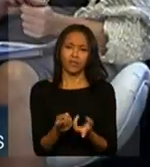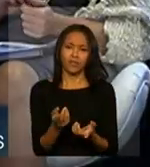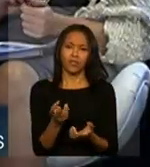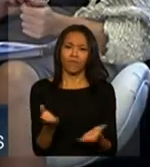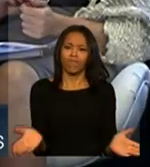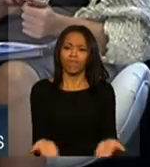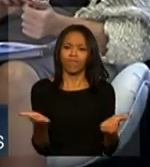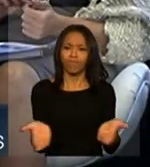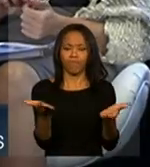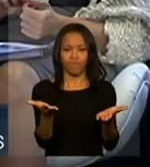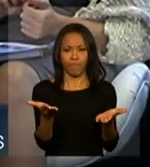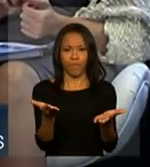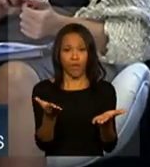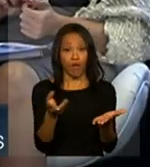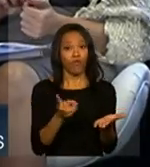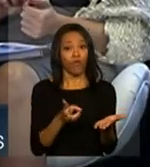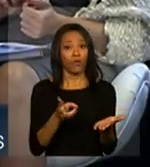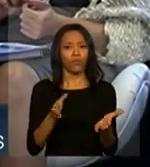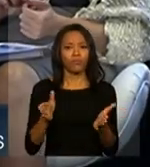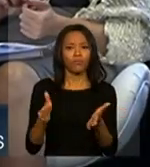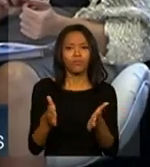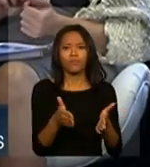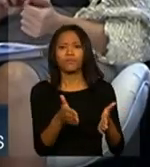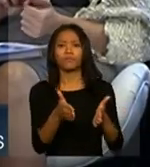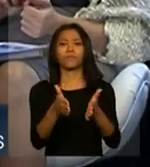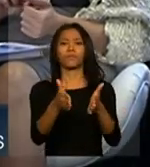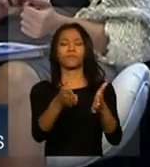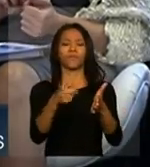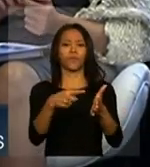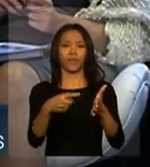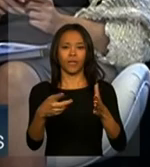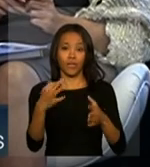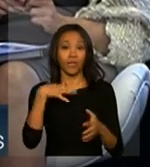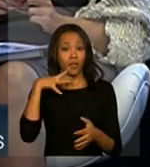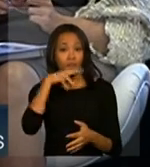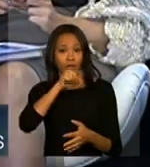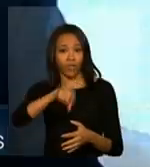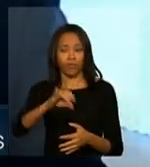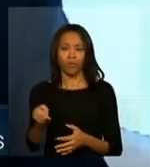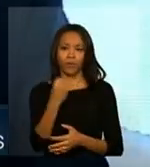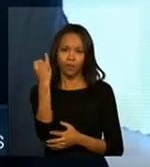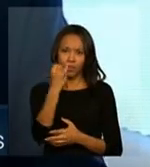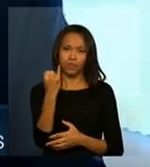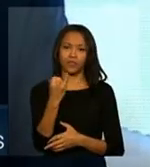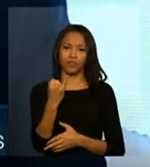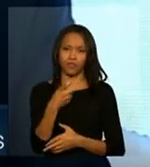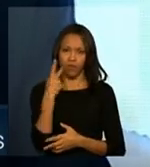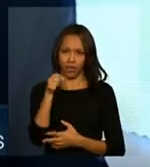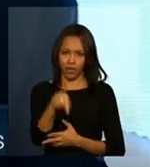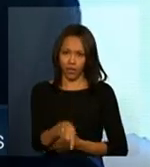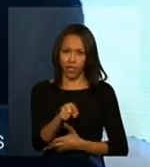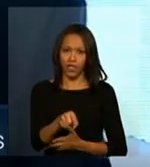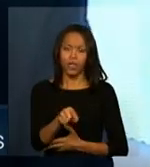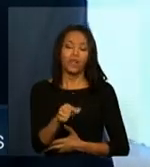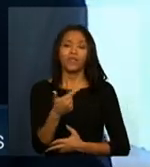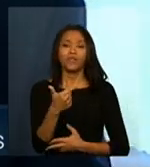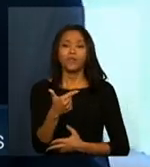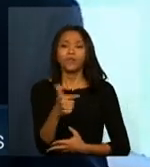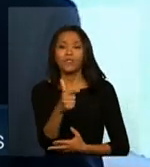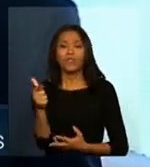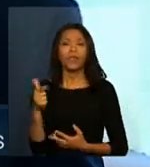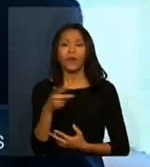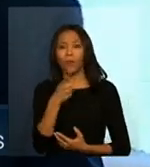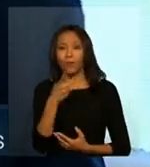país, foram caminhando para e passo com o PAA, que eu acho importante a gente fazer referência, né? Quer dizer, não há como a